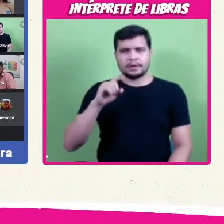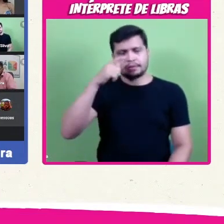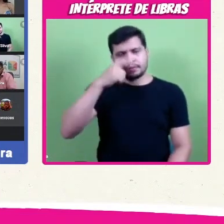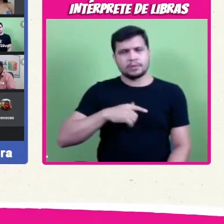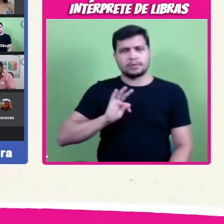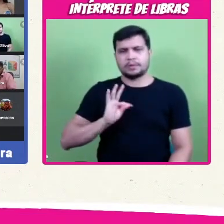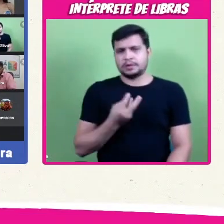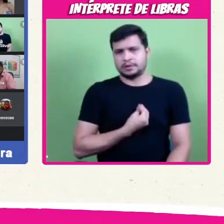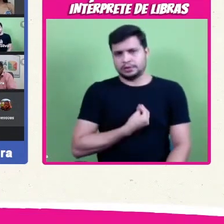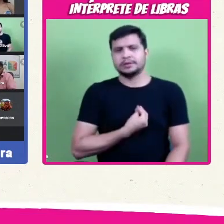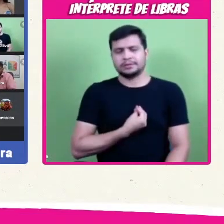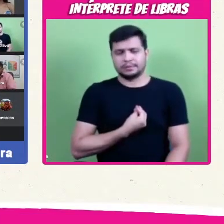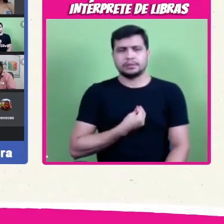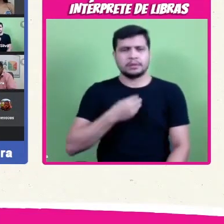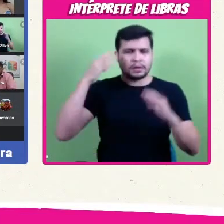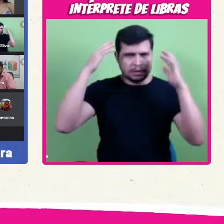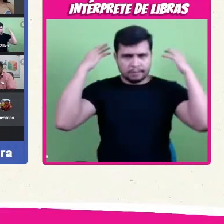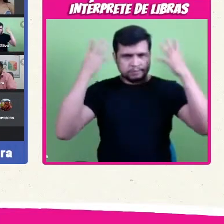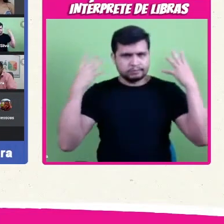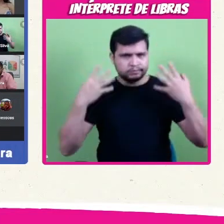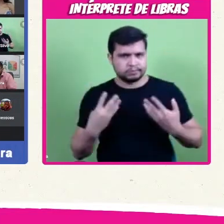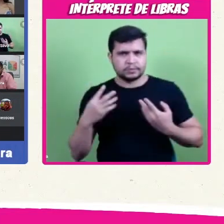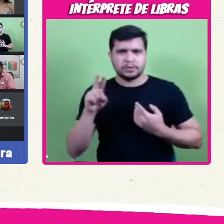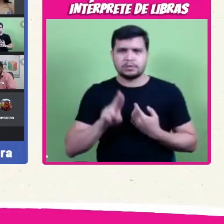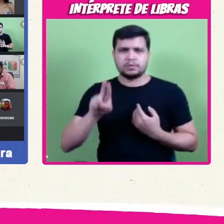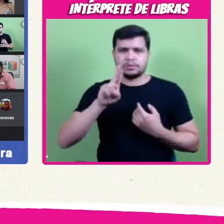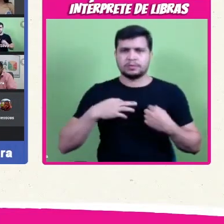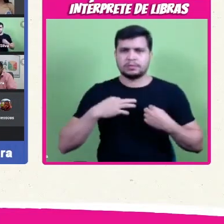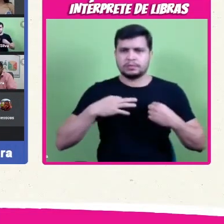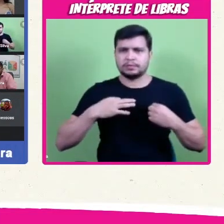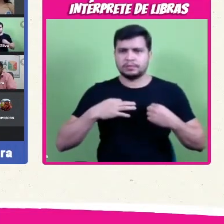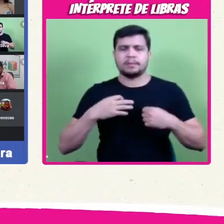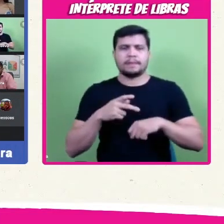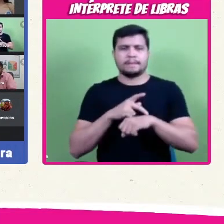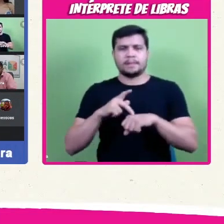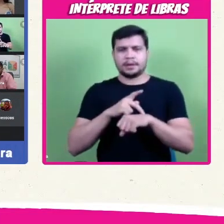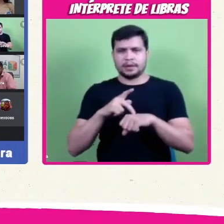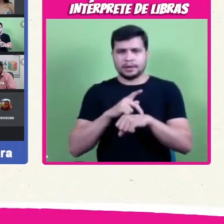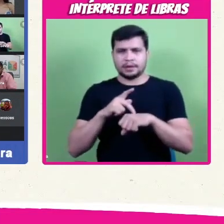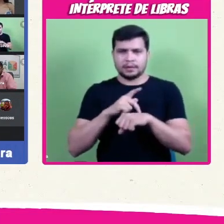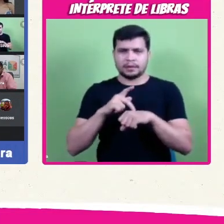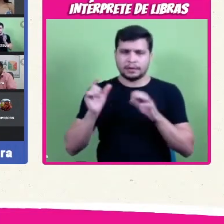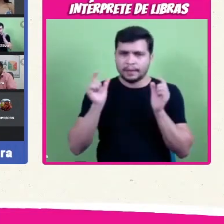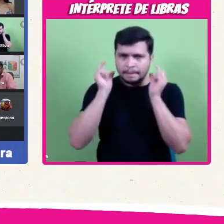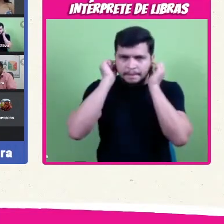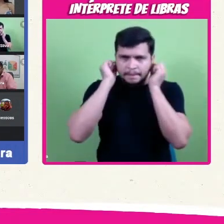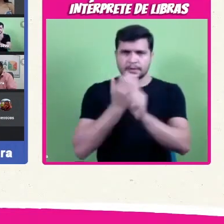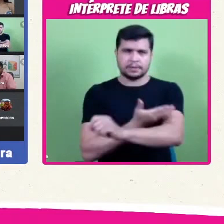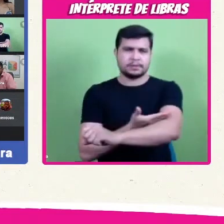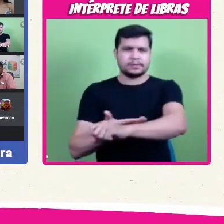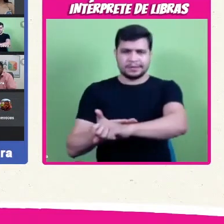tenho cabelos longos cacheados, estou usando uma blusa preta com franjas coloridas e brincos brancos, né.